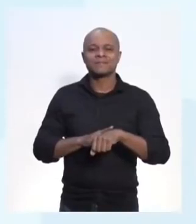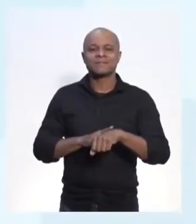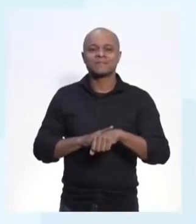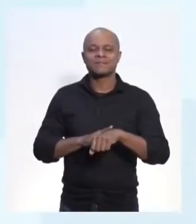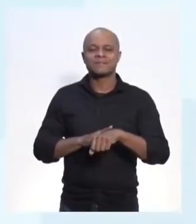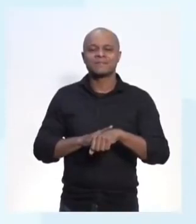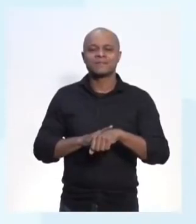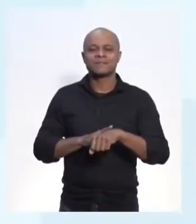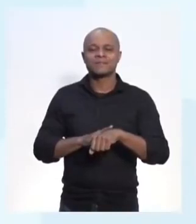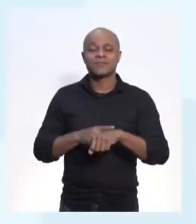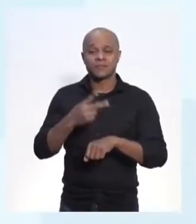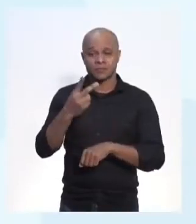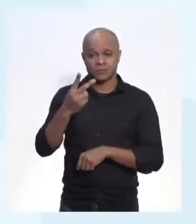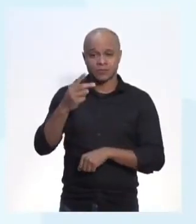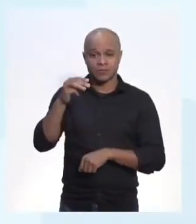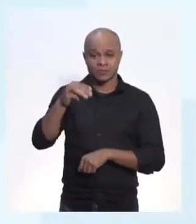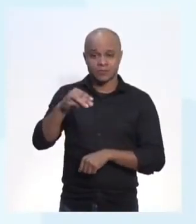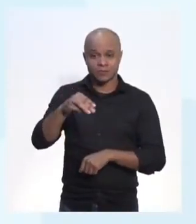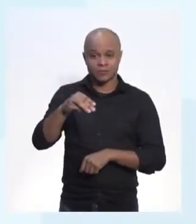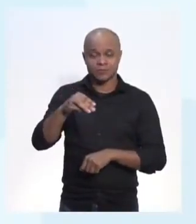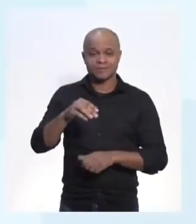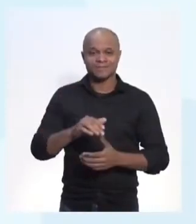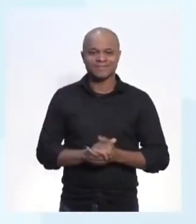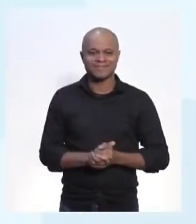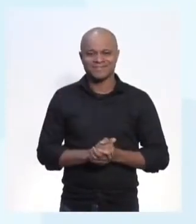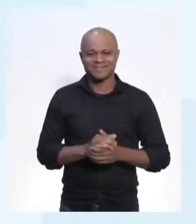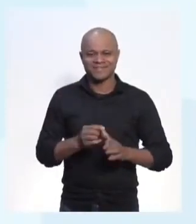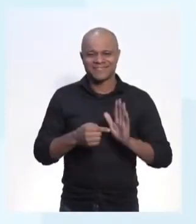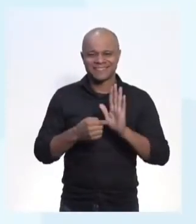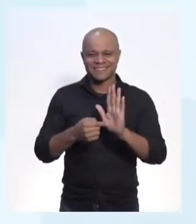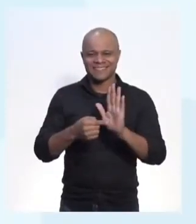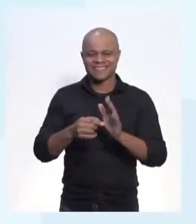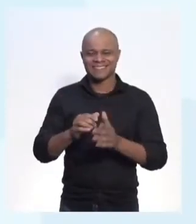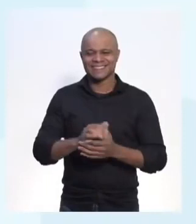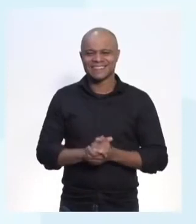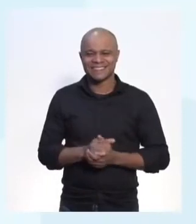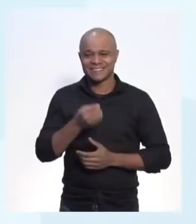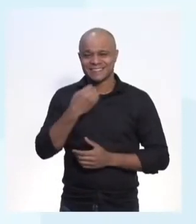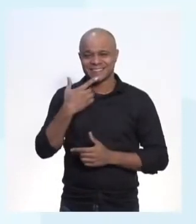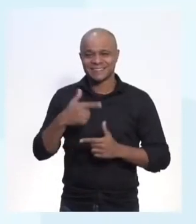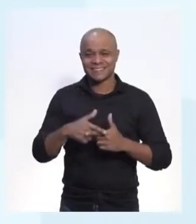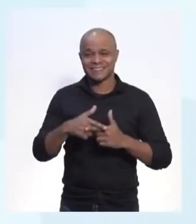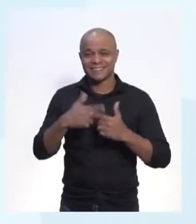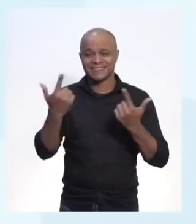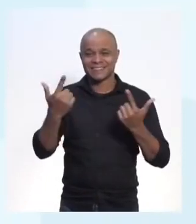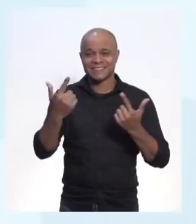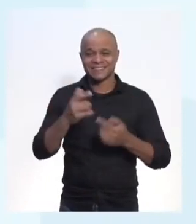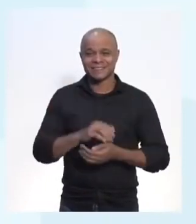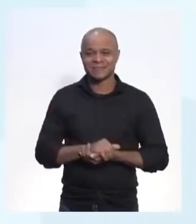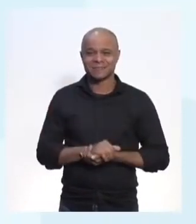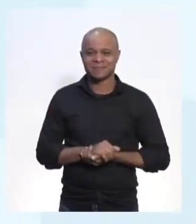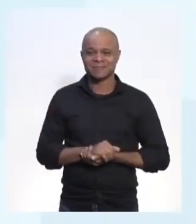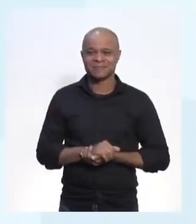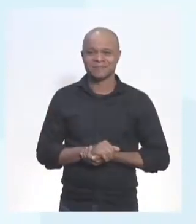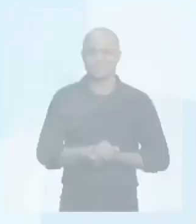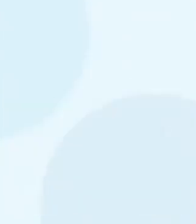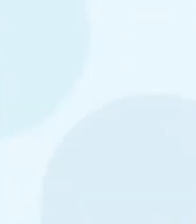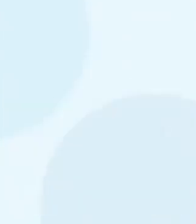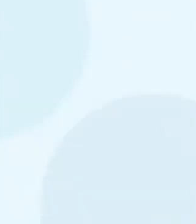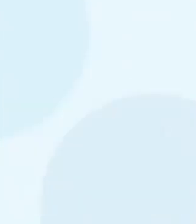estão prontos? 2 minutos, né? Vamos esboçar, pessoal? Vamos sim. Então, boa sorte. 2 minutos para vocês.